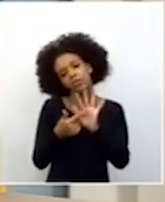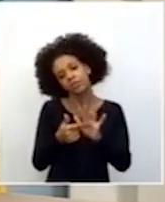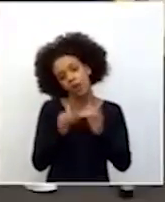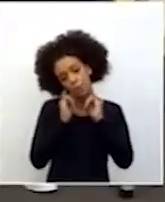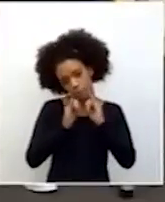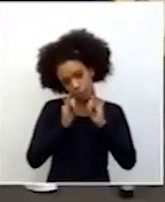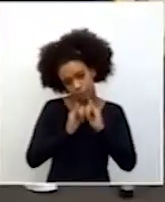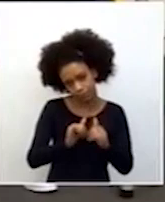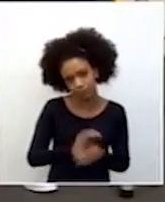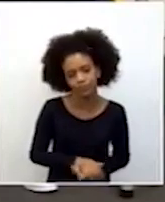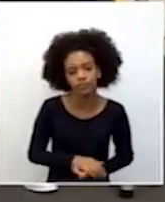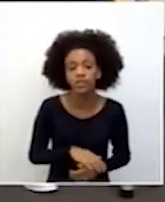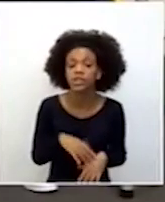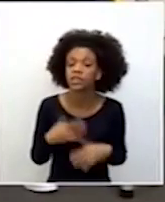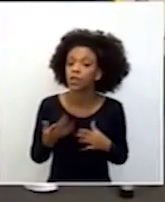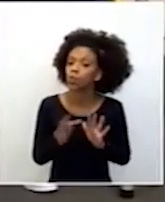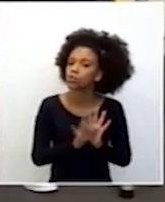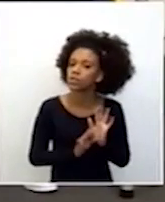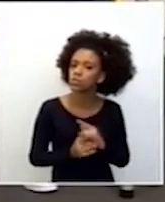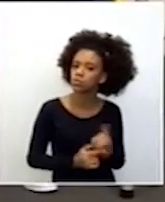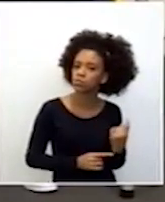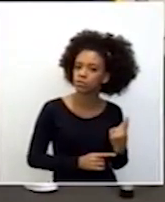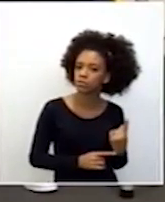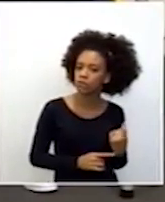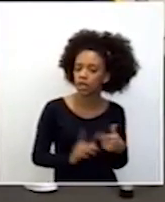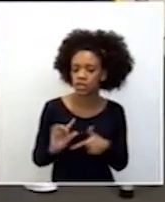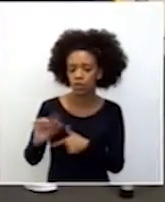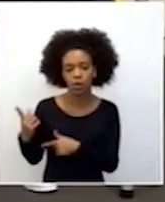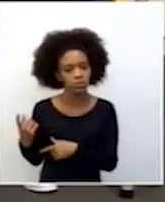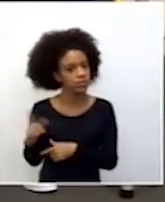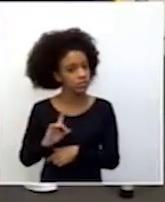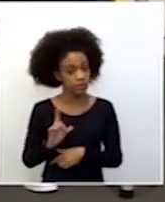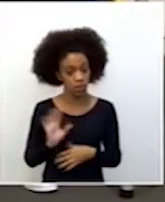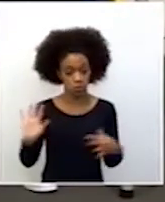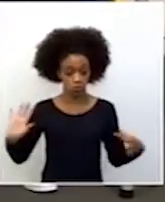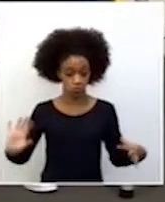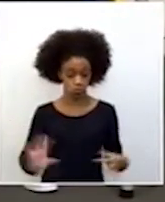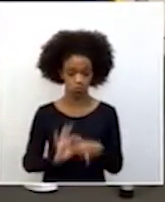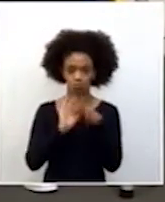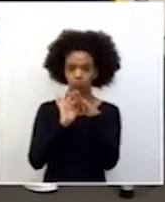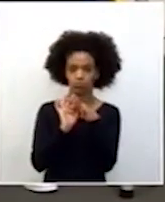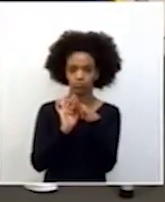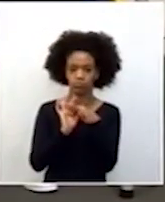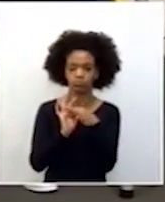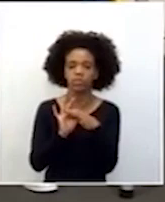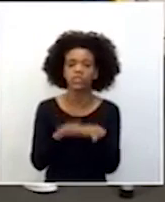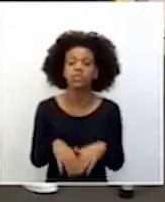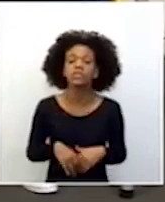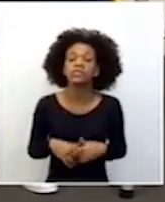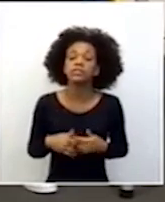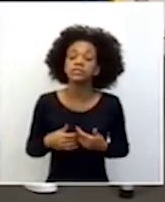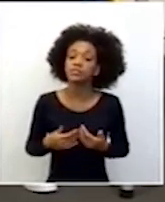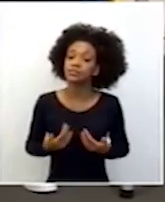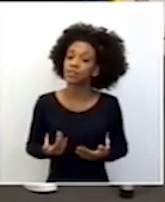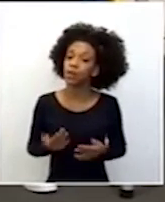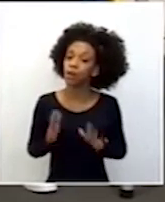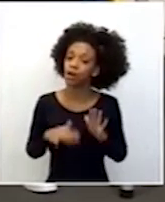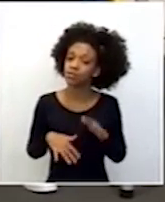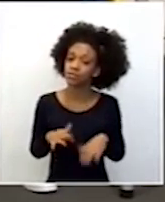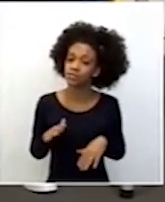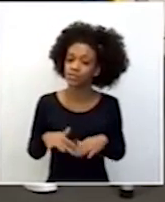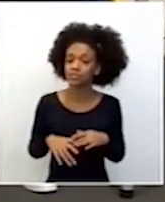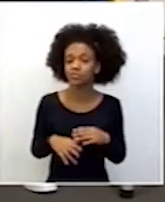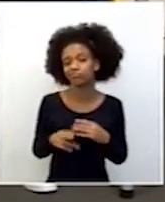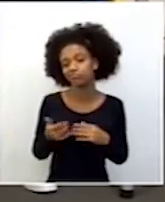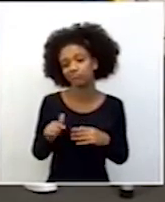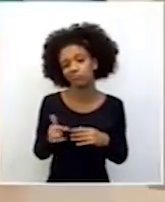Certo. Então o texto não está isolado, nem a imagem está isolada, é um conjunto. Sim, é tudo um conjunto. E aí, nem sempre tem linguagem